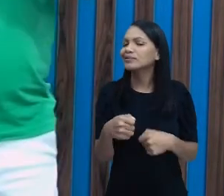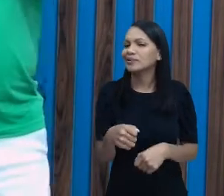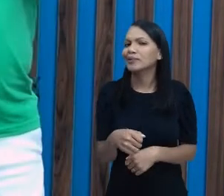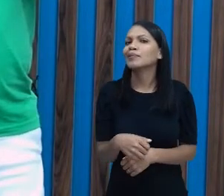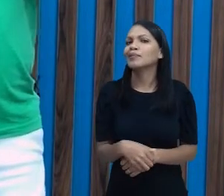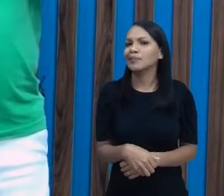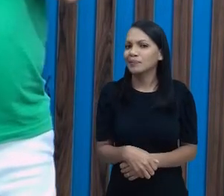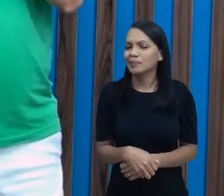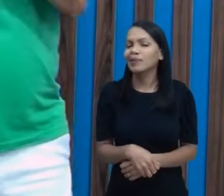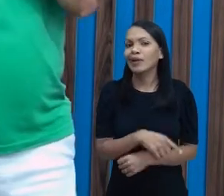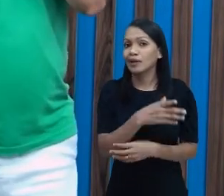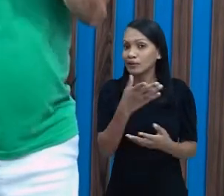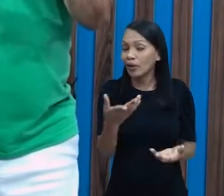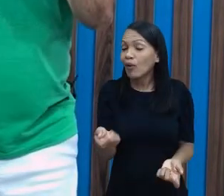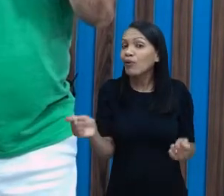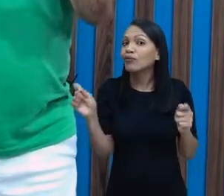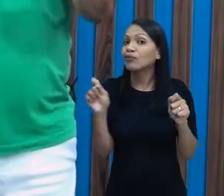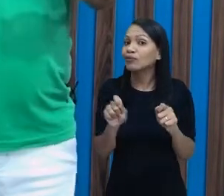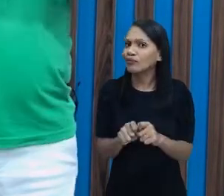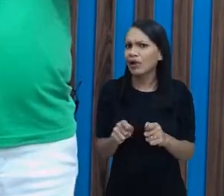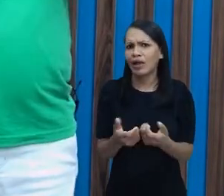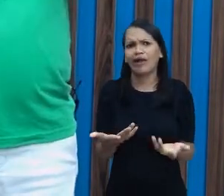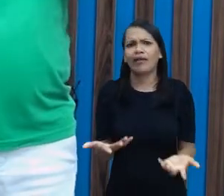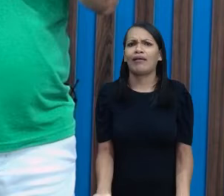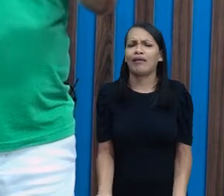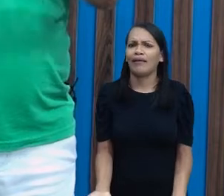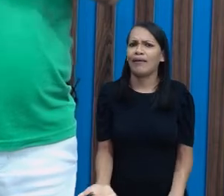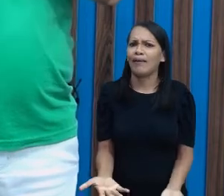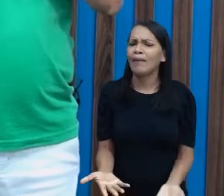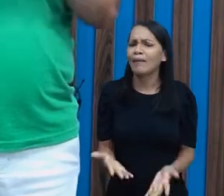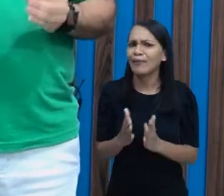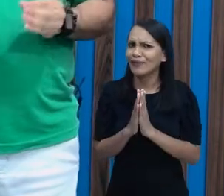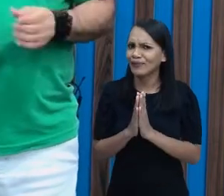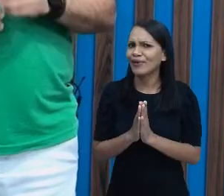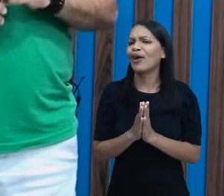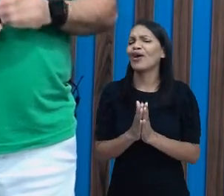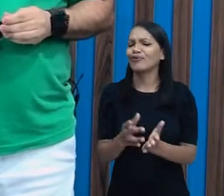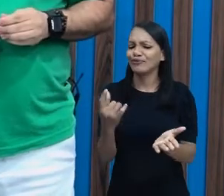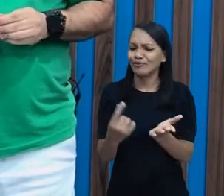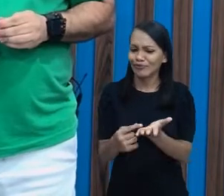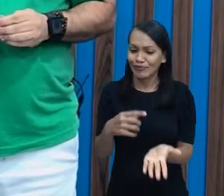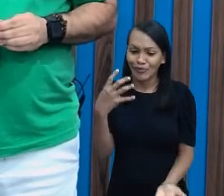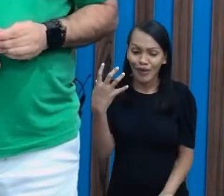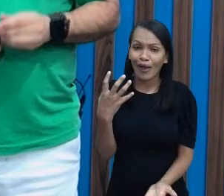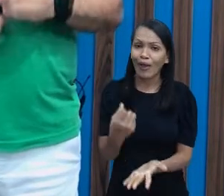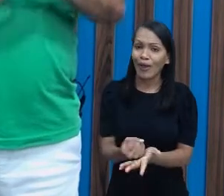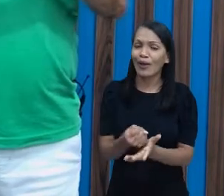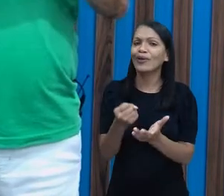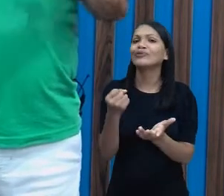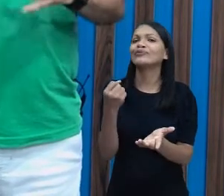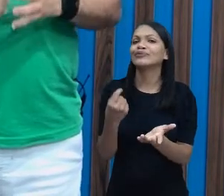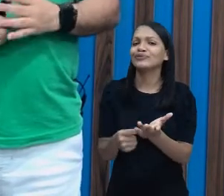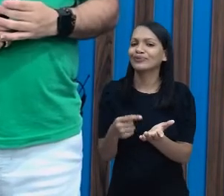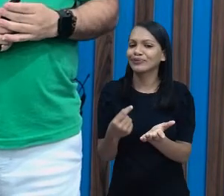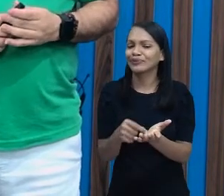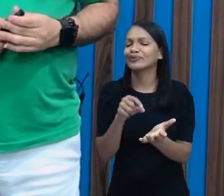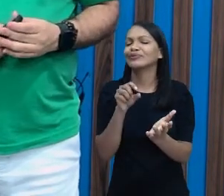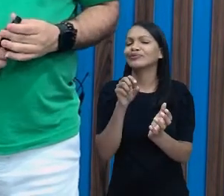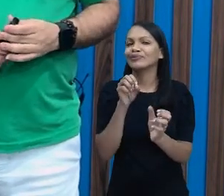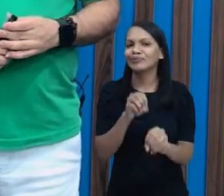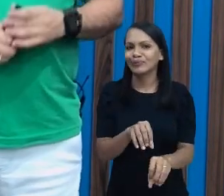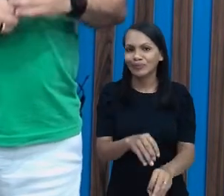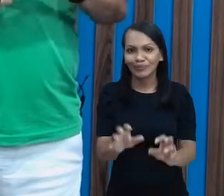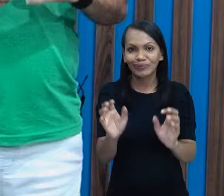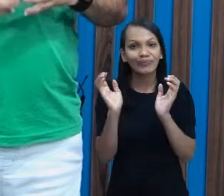abestalhando. Então faz logo, benção, aí o download do aplicativo do Educa Recife, que o nosso colega